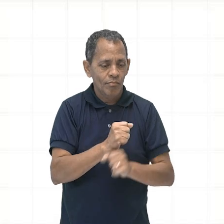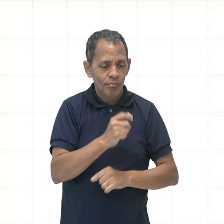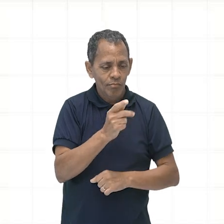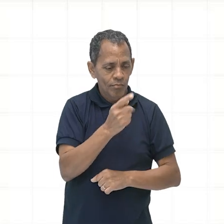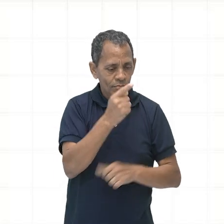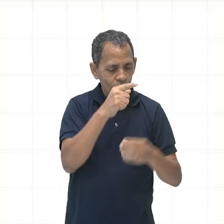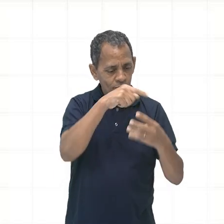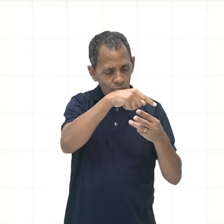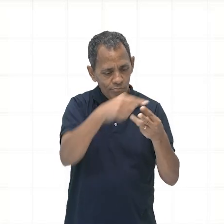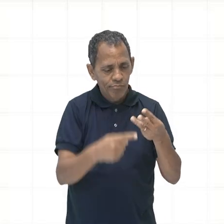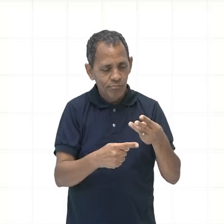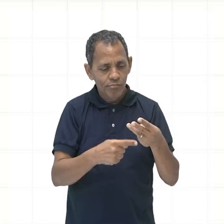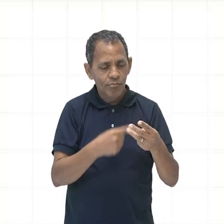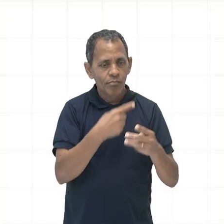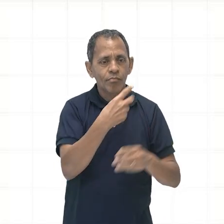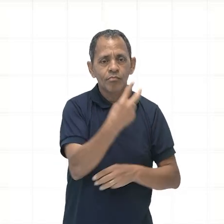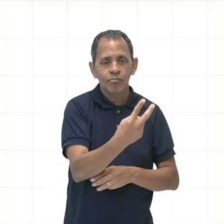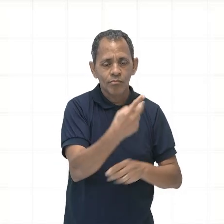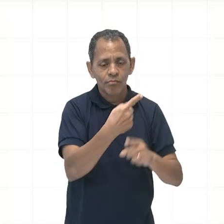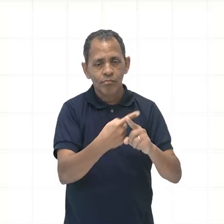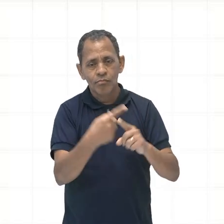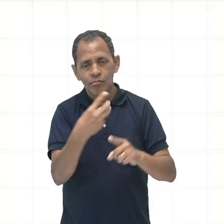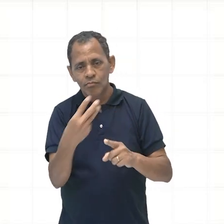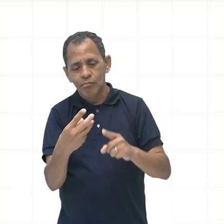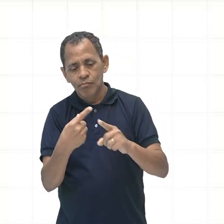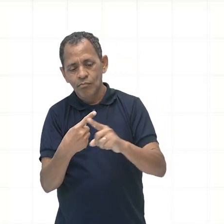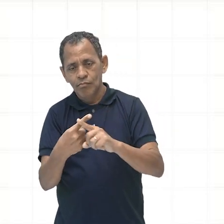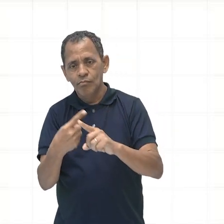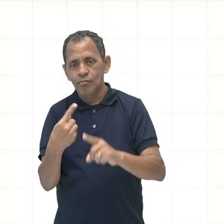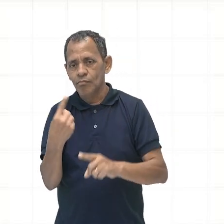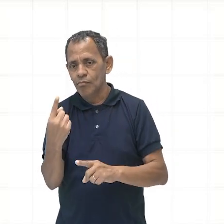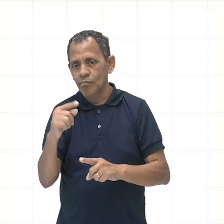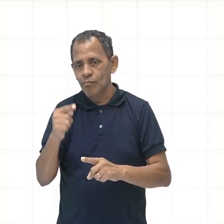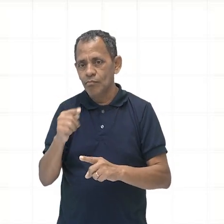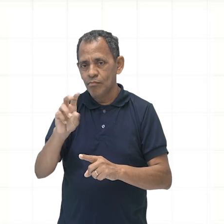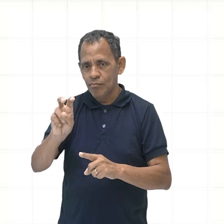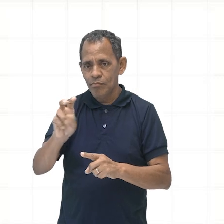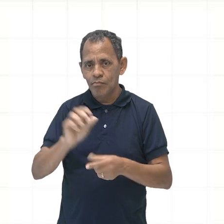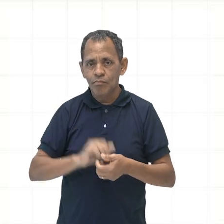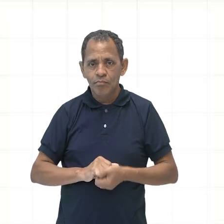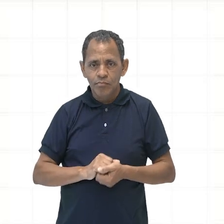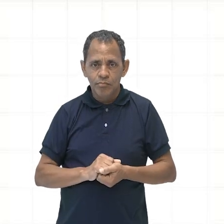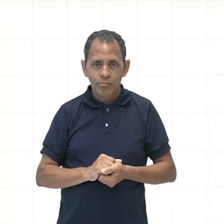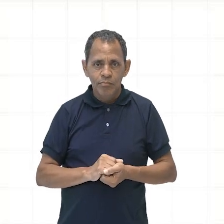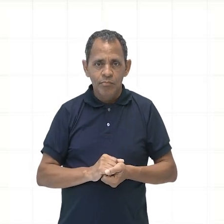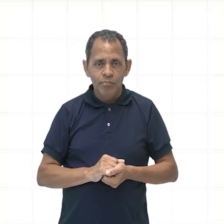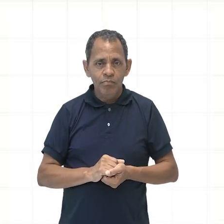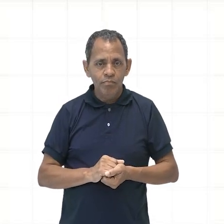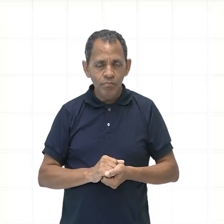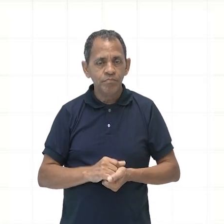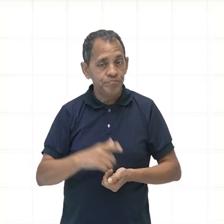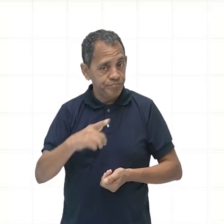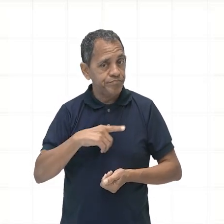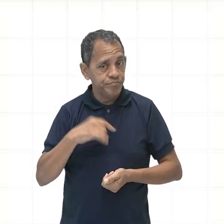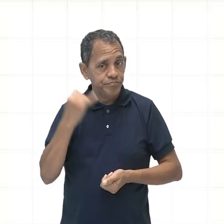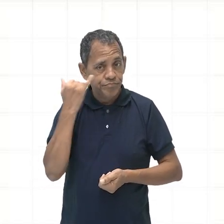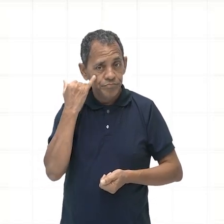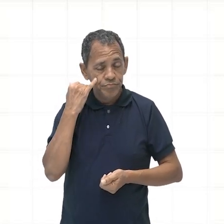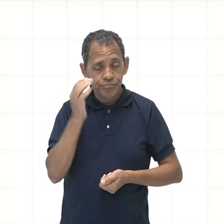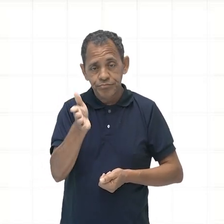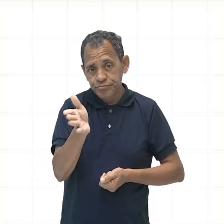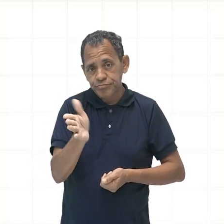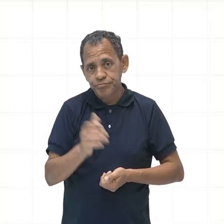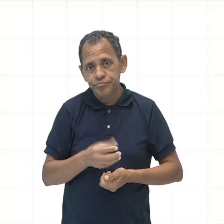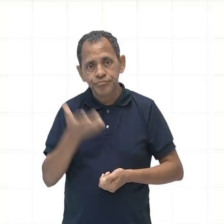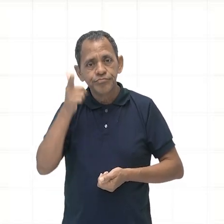Então, 2 vezes 3 vezes 1,5. Olha só, nem estou olhando para o desenho. Só pelas informações